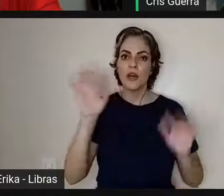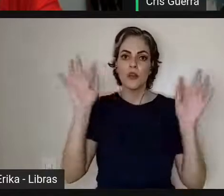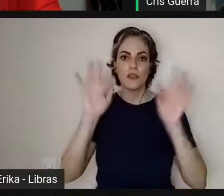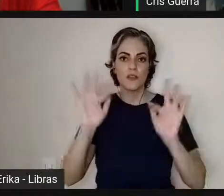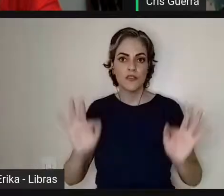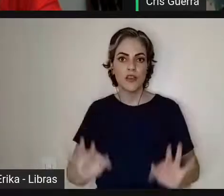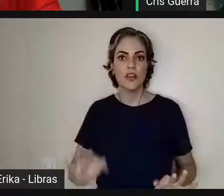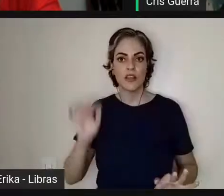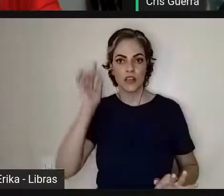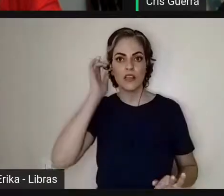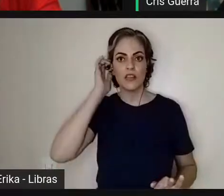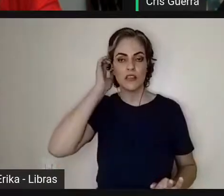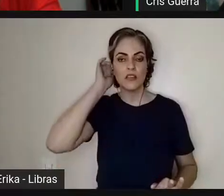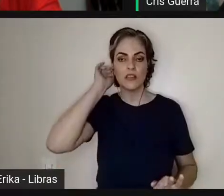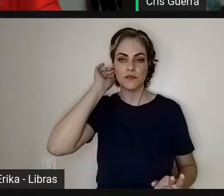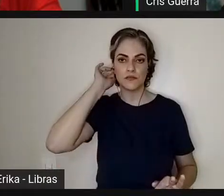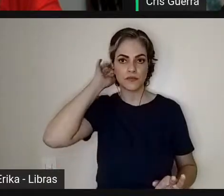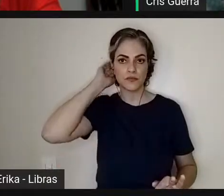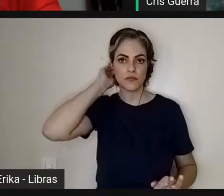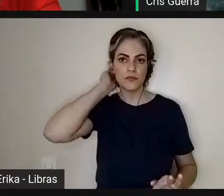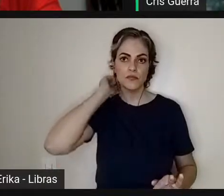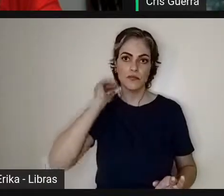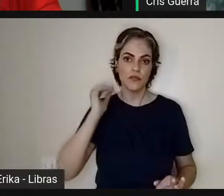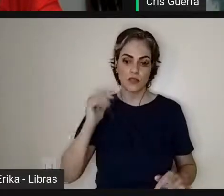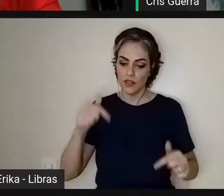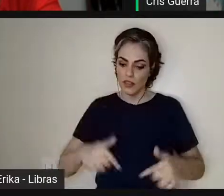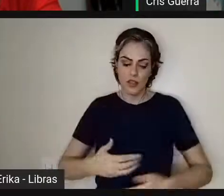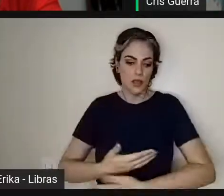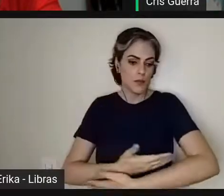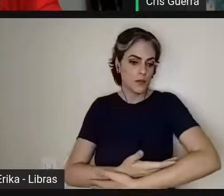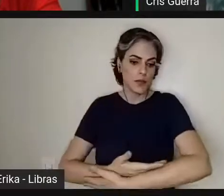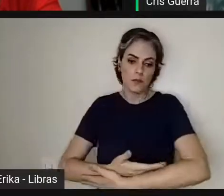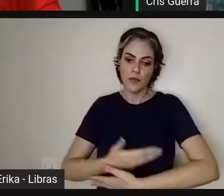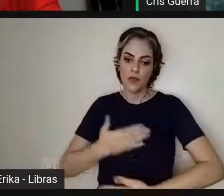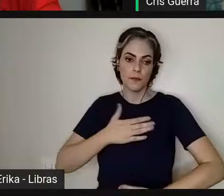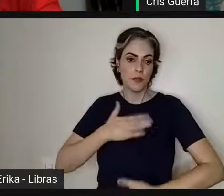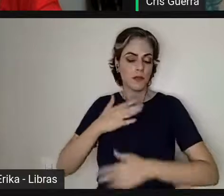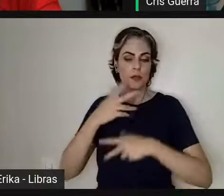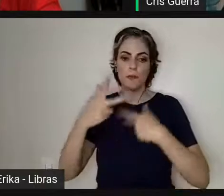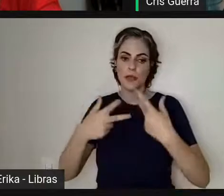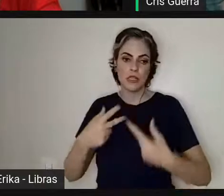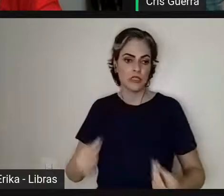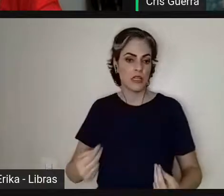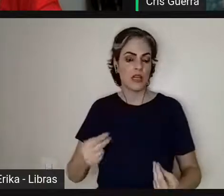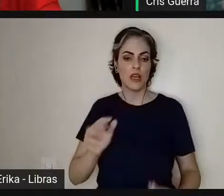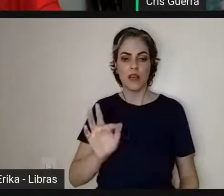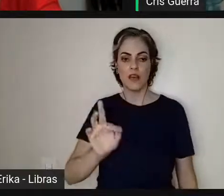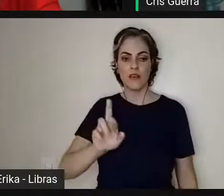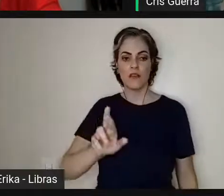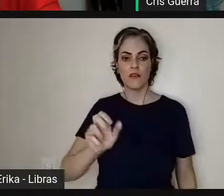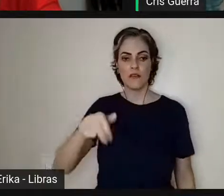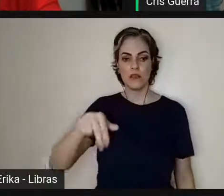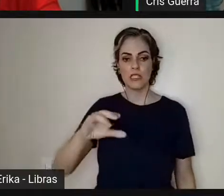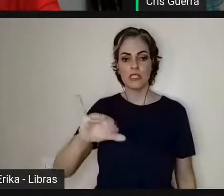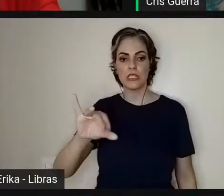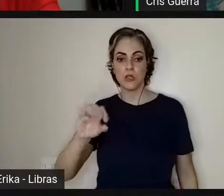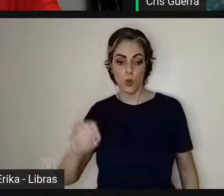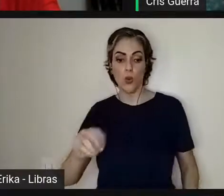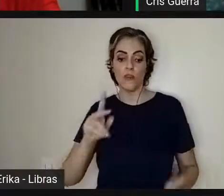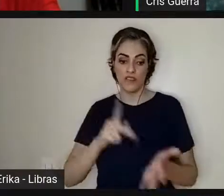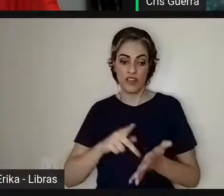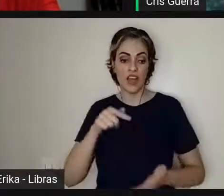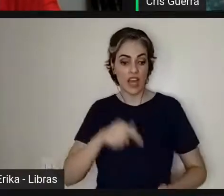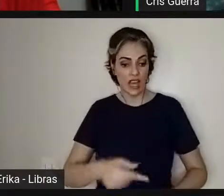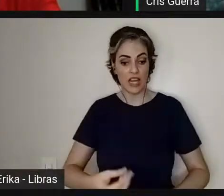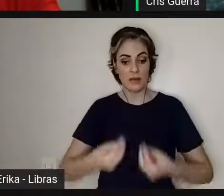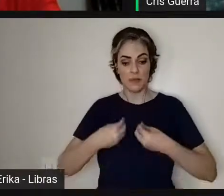ser mãe, o meu presente estava chegando, que era o Francisco. Eu falo que o Francisco, ele salvou a minha vida, porque, sem dúvida,